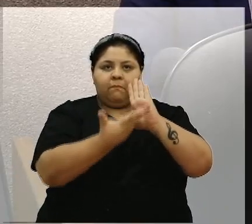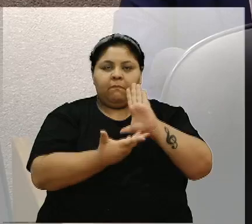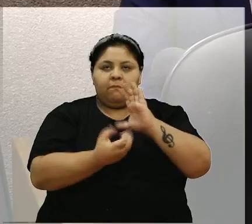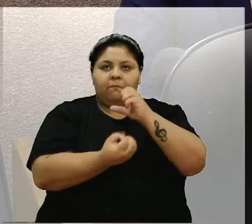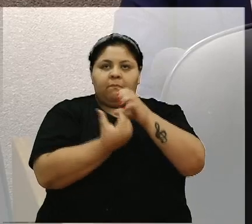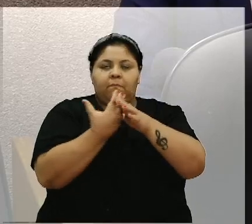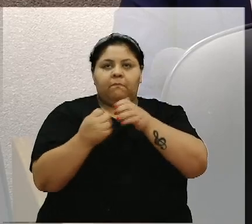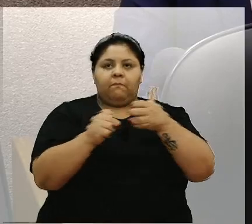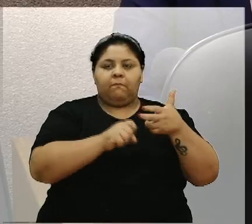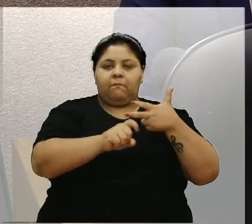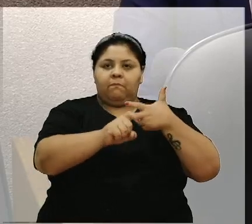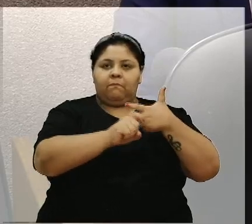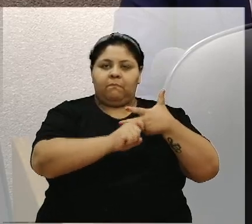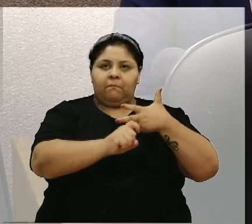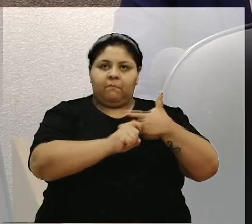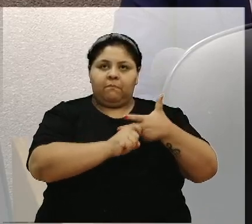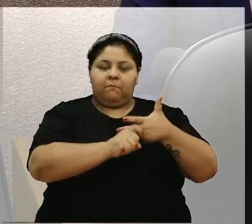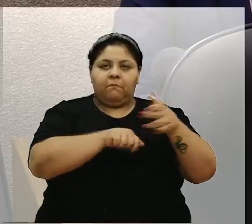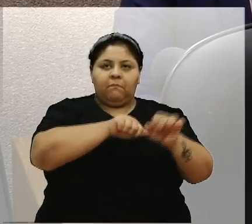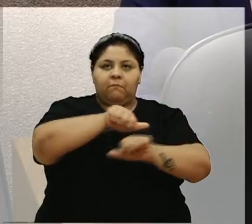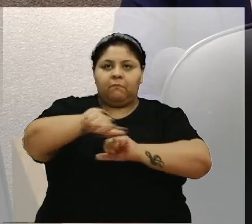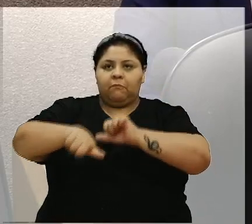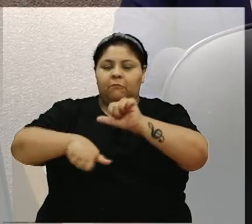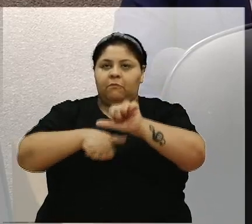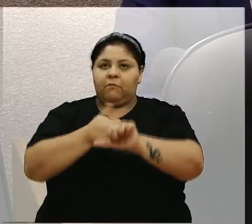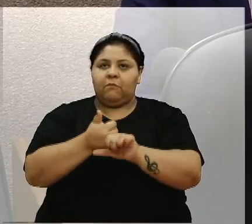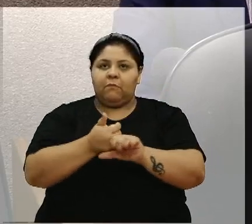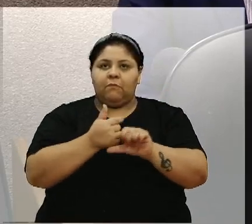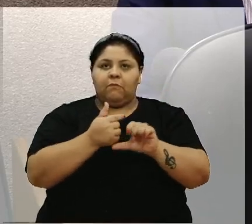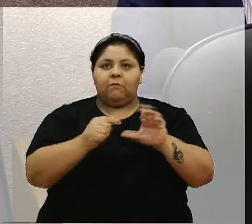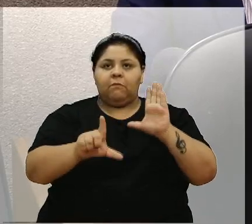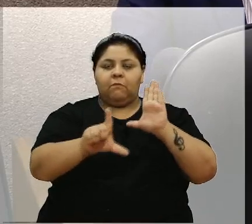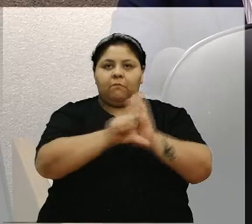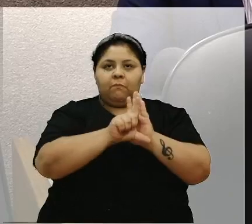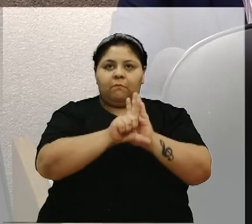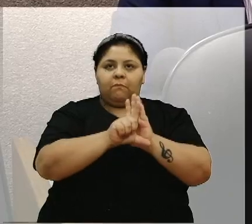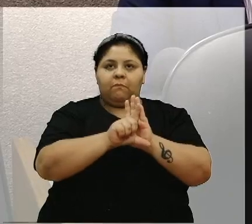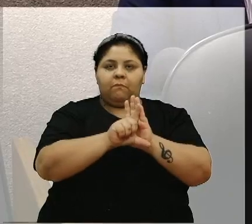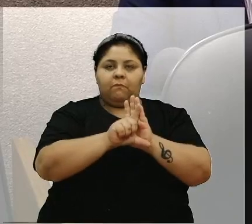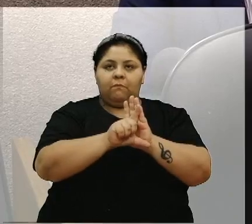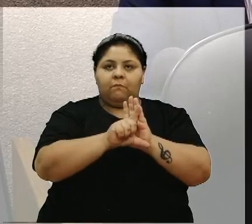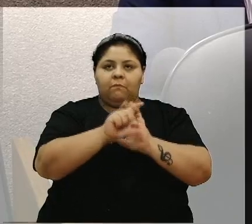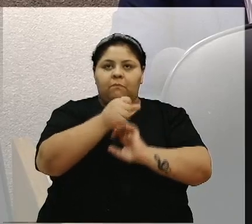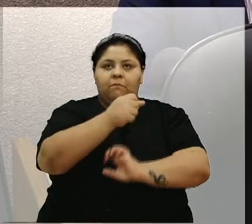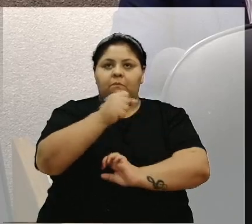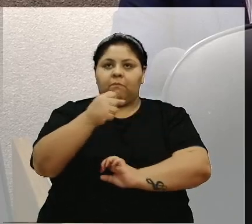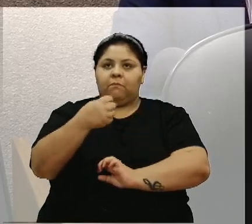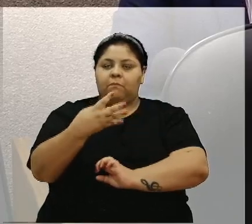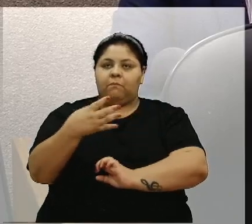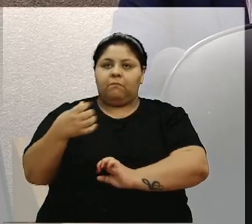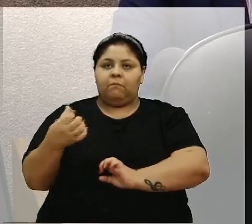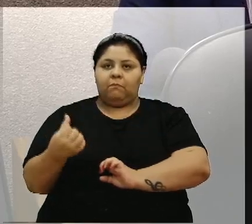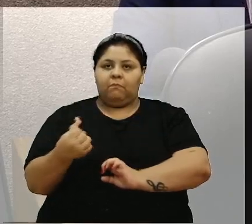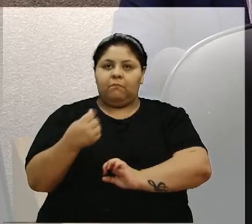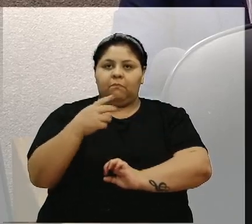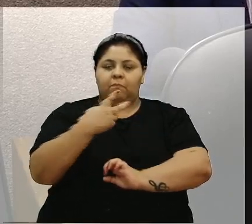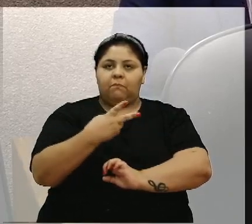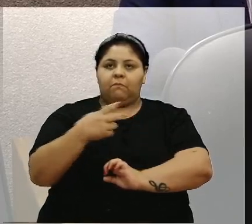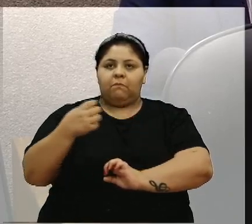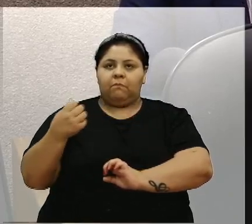autoria do Poder Executivo, que altera dispositivos na Lei 8.846, de 26 de agosto